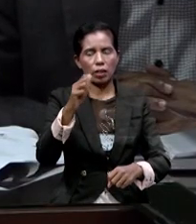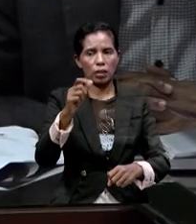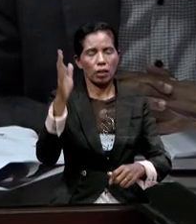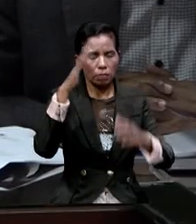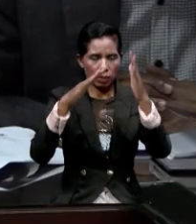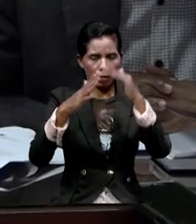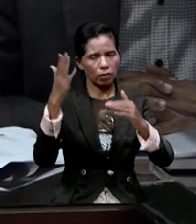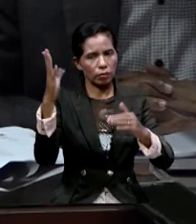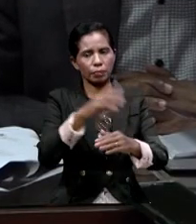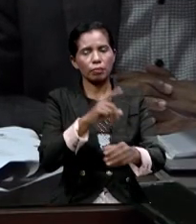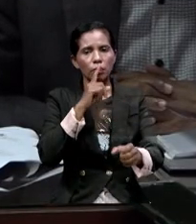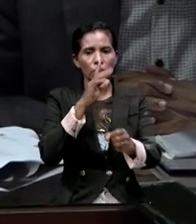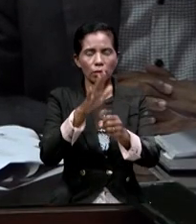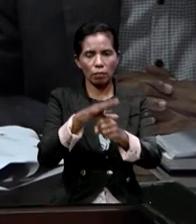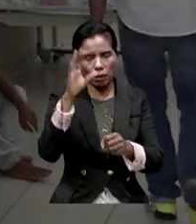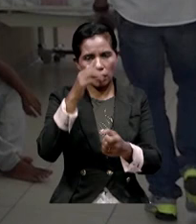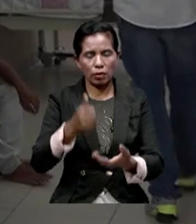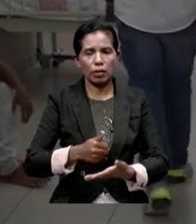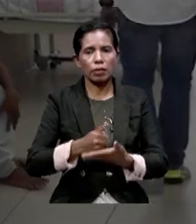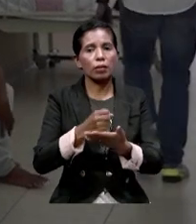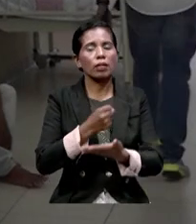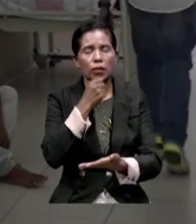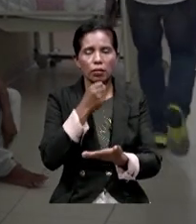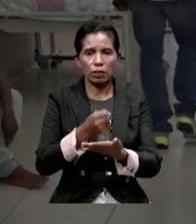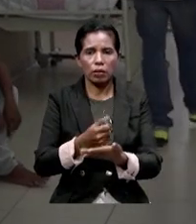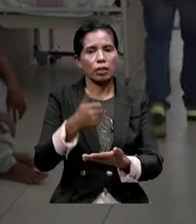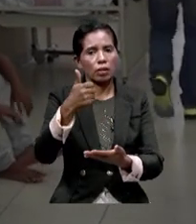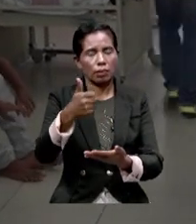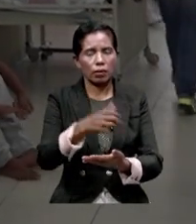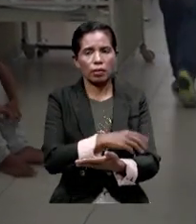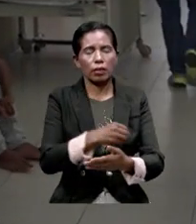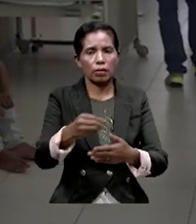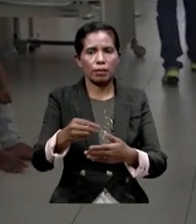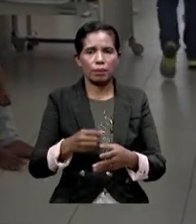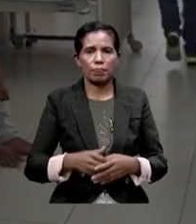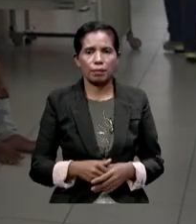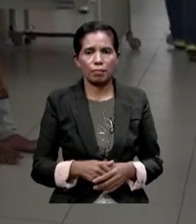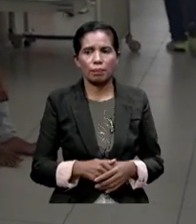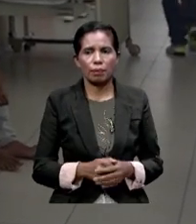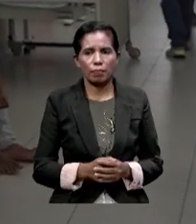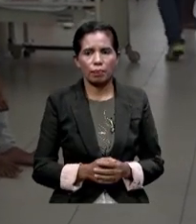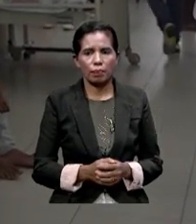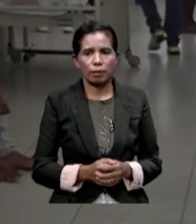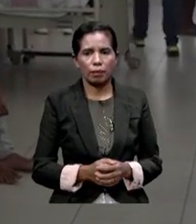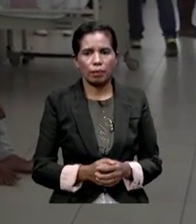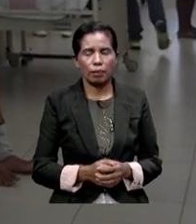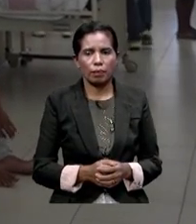problema, né, no promete se busca solução e a tempo para Felícia Fonseca, Agostinho da Costa, Ziemen.